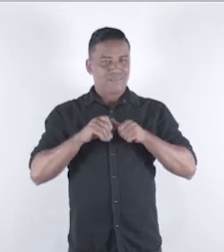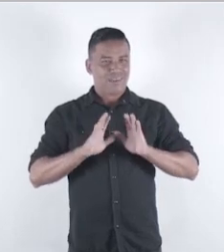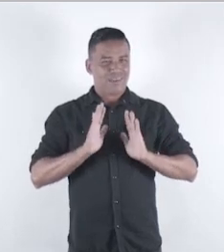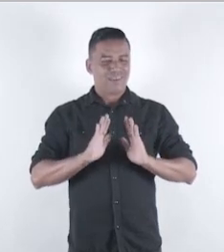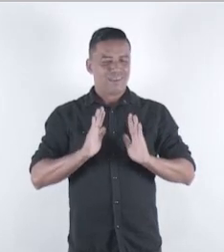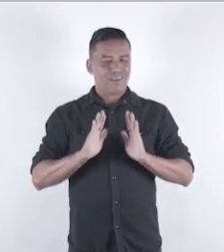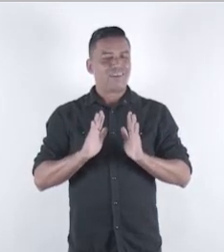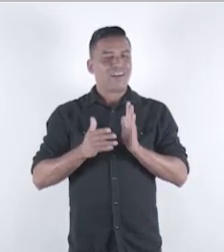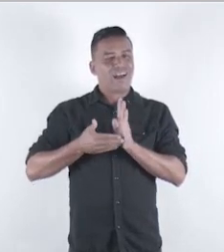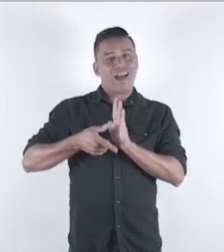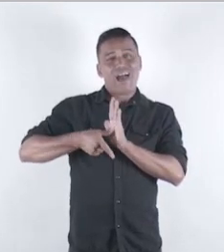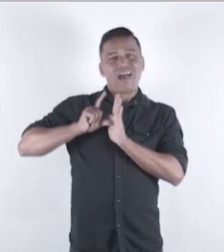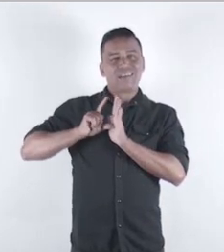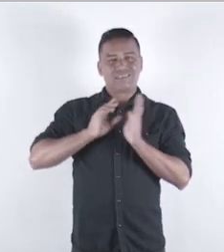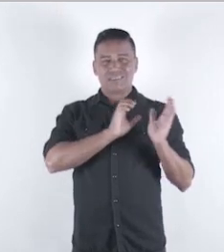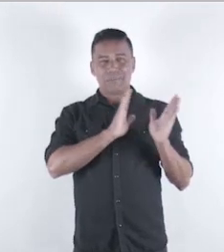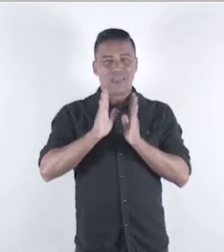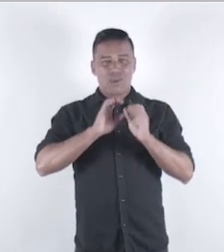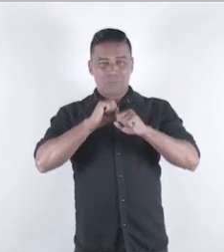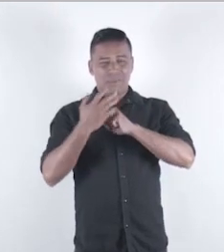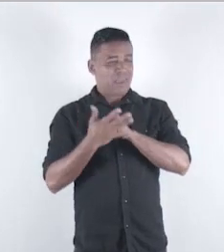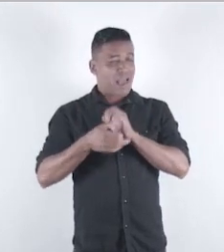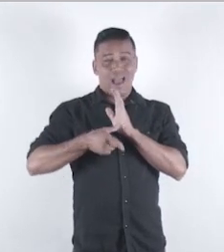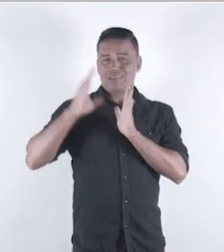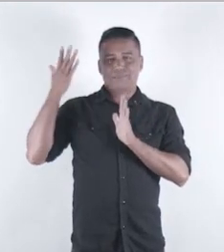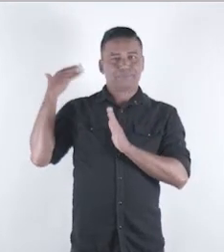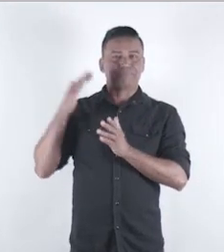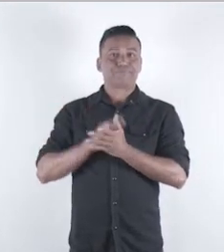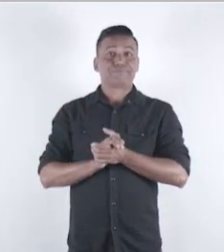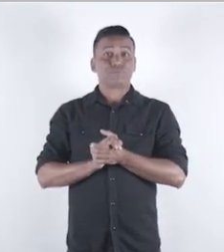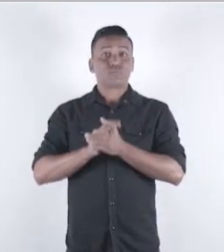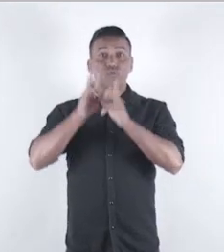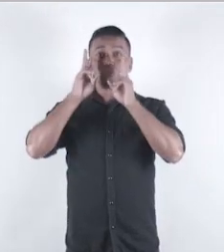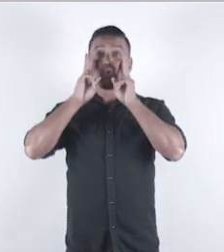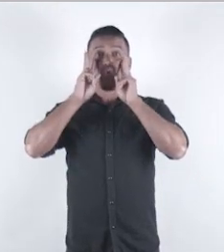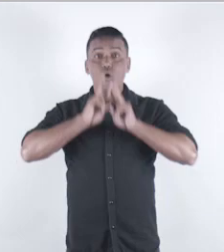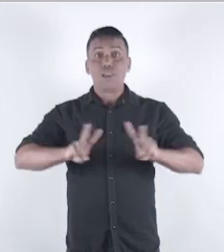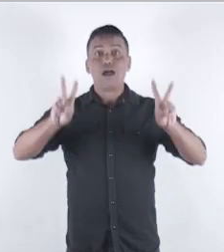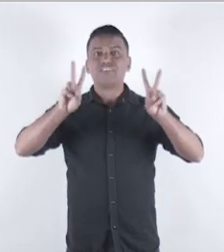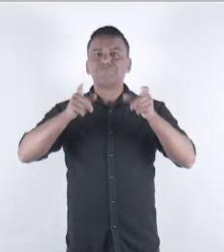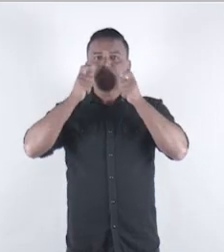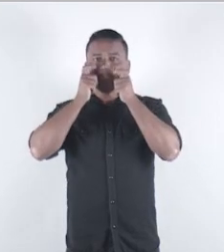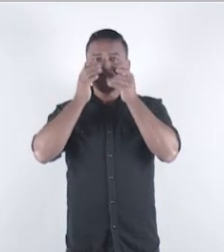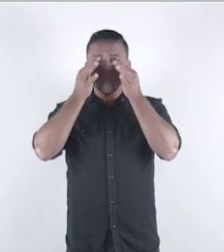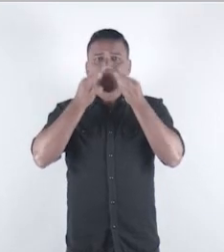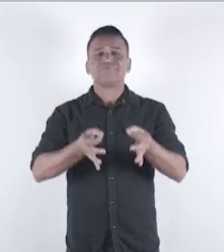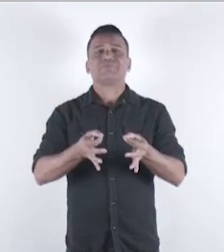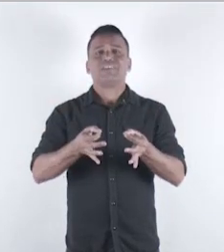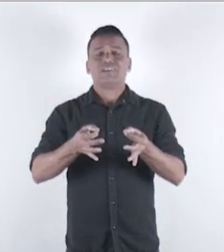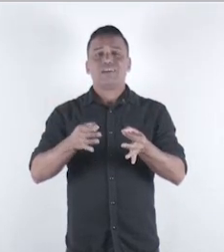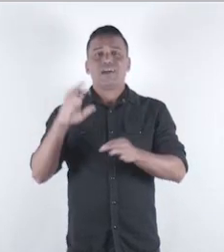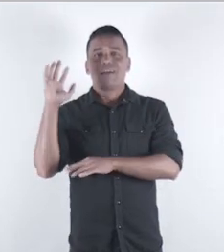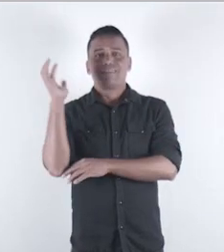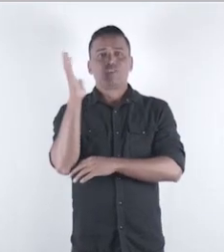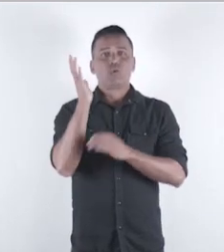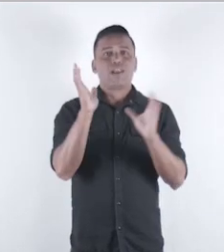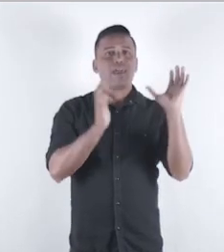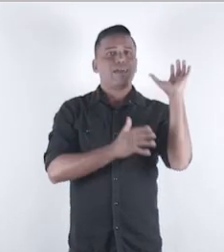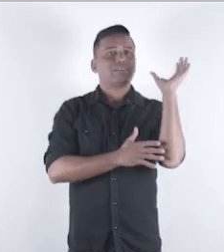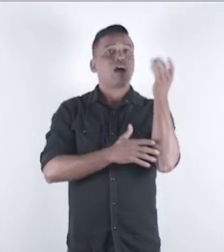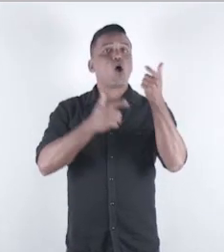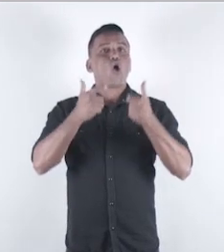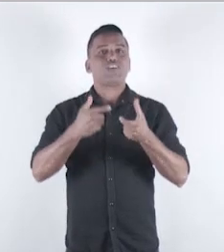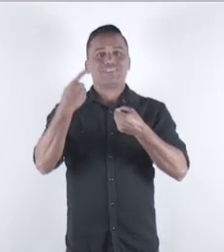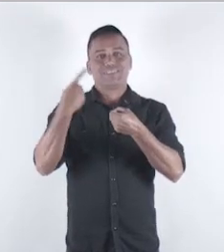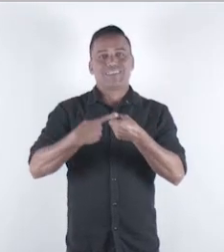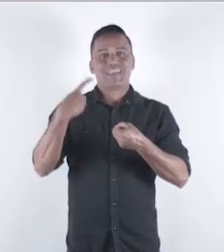a isso. E eu estava com um olhar mais atento para a natureza da cidade. A gente, apesar